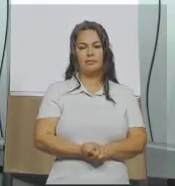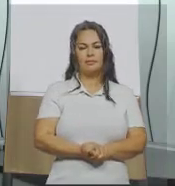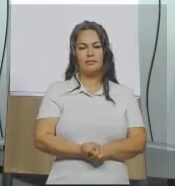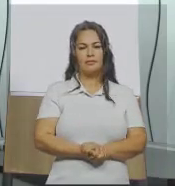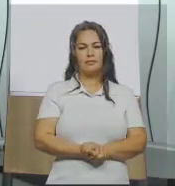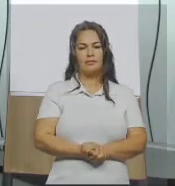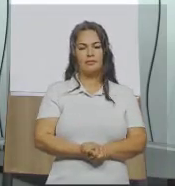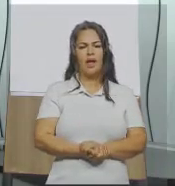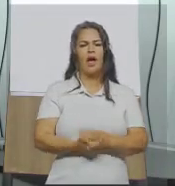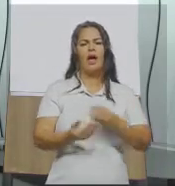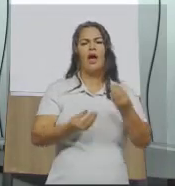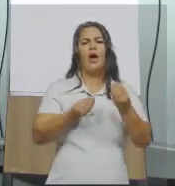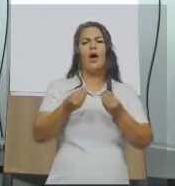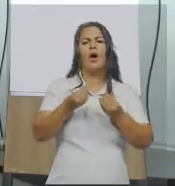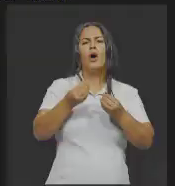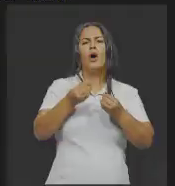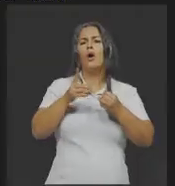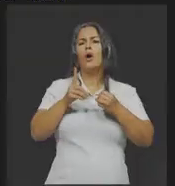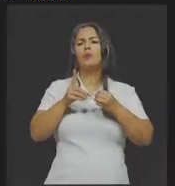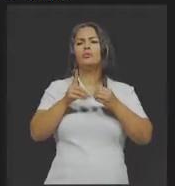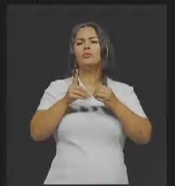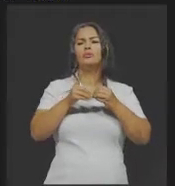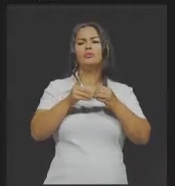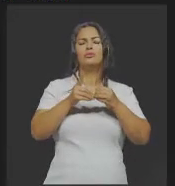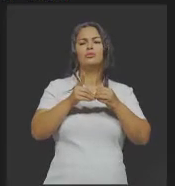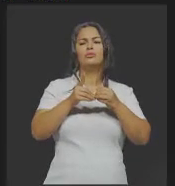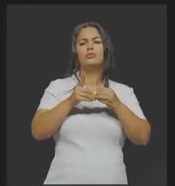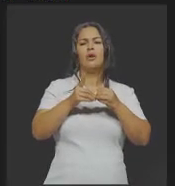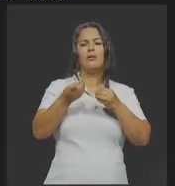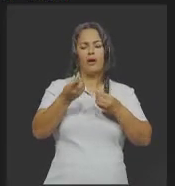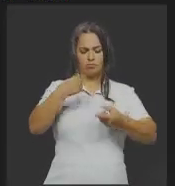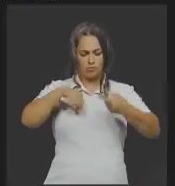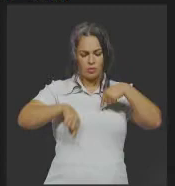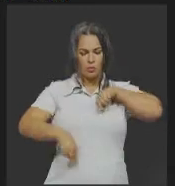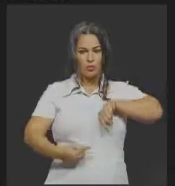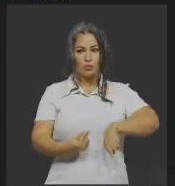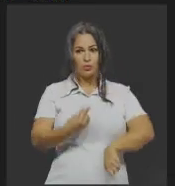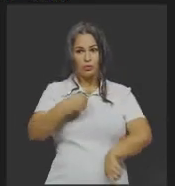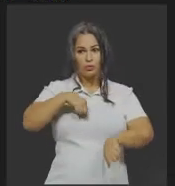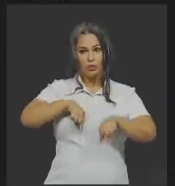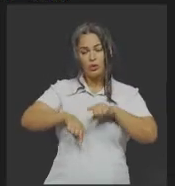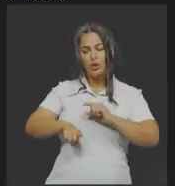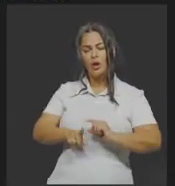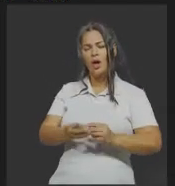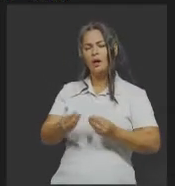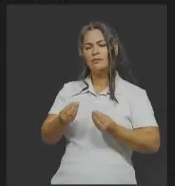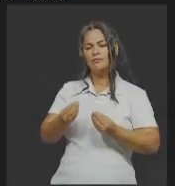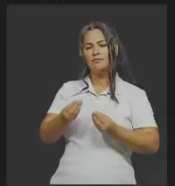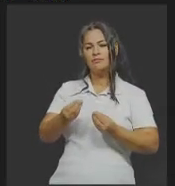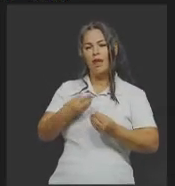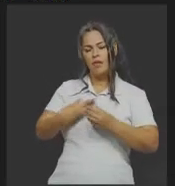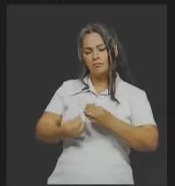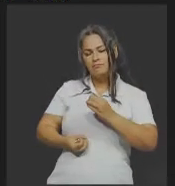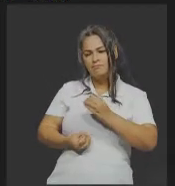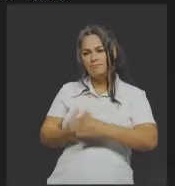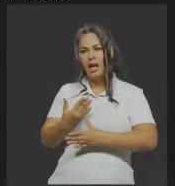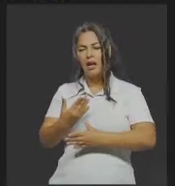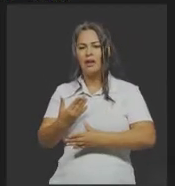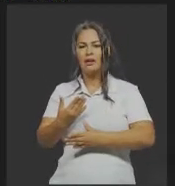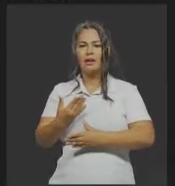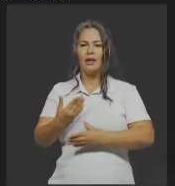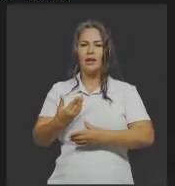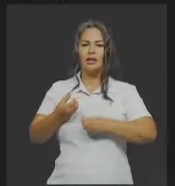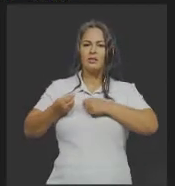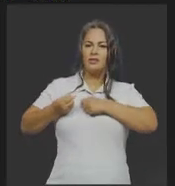Como os hormônios são transportados então? Ao serem produzidos, eles vão ser liberados em pequenas quantidades